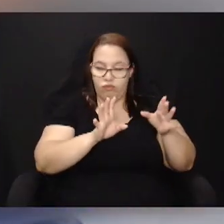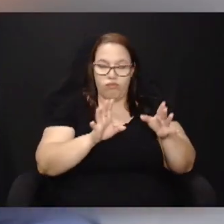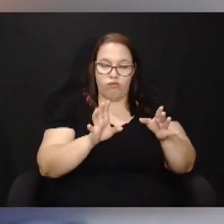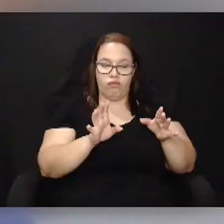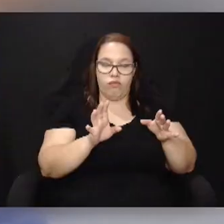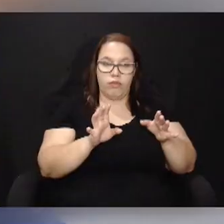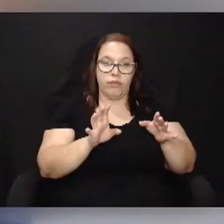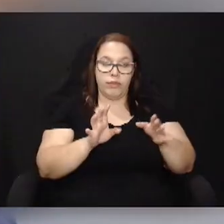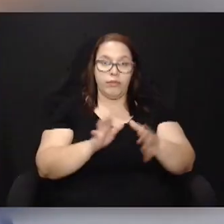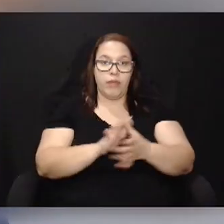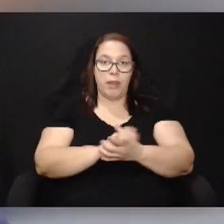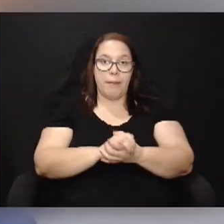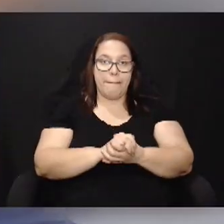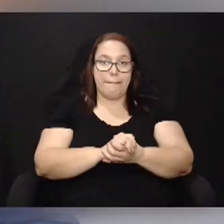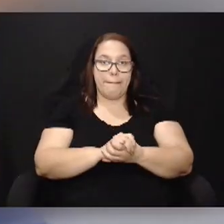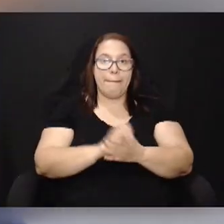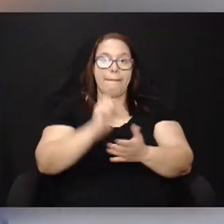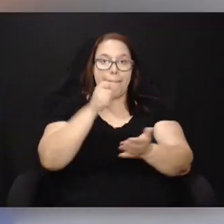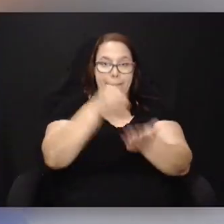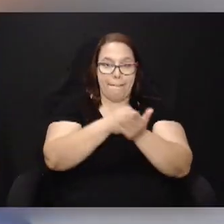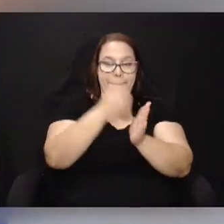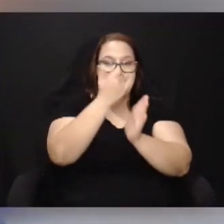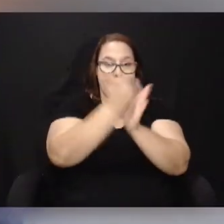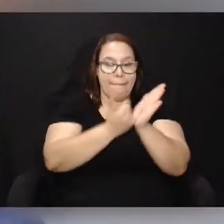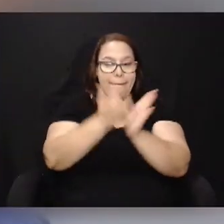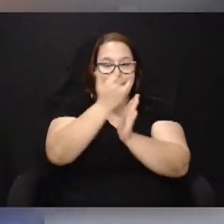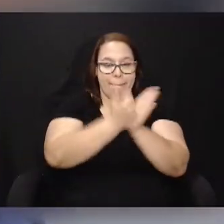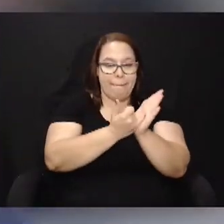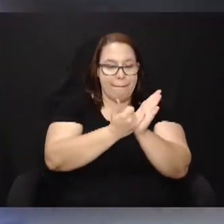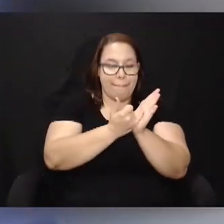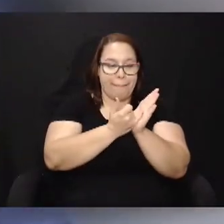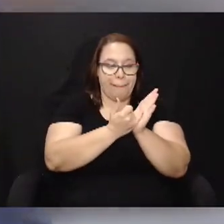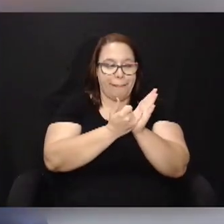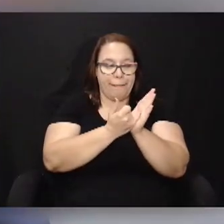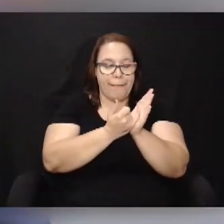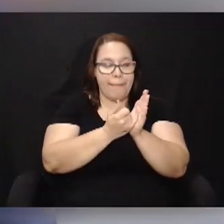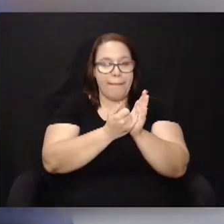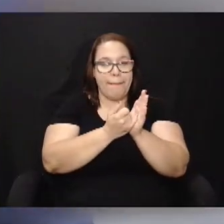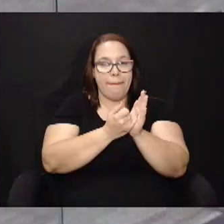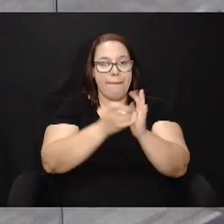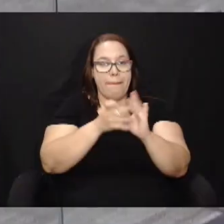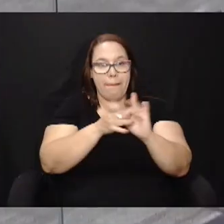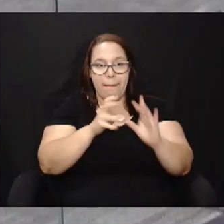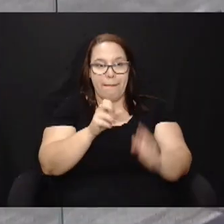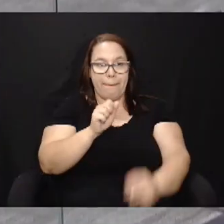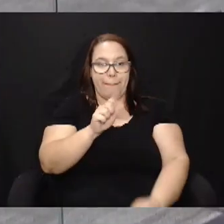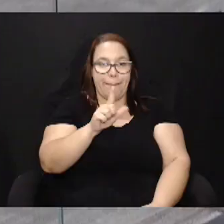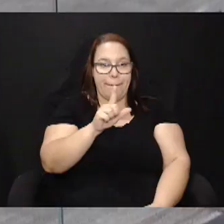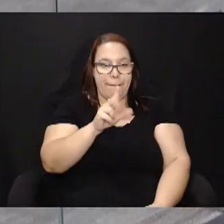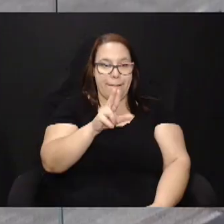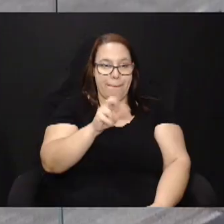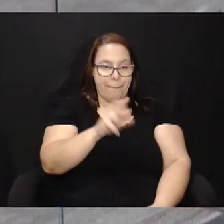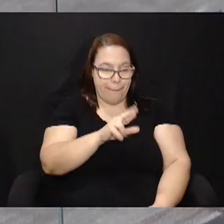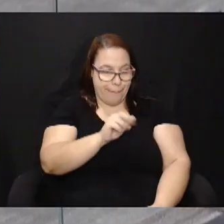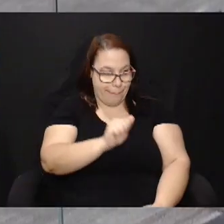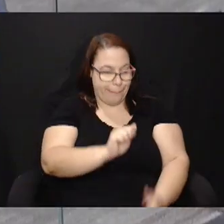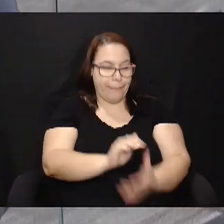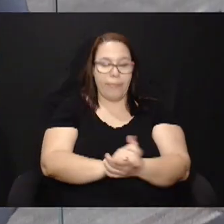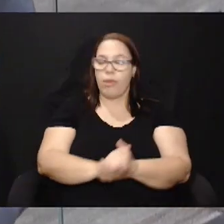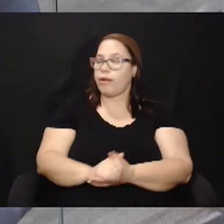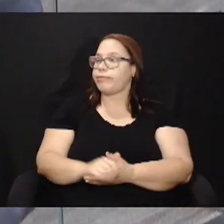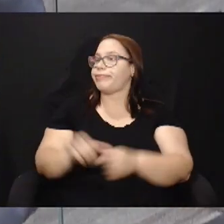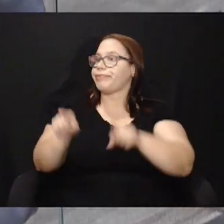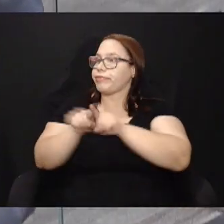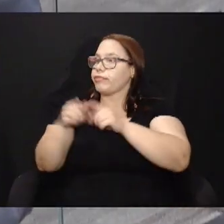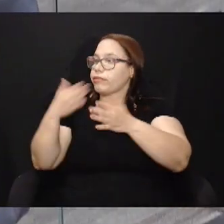sendo dessa forma, pagando, né, as taxas e dessa forma sendo expedido o seu alvará para a realização da obra. Bom, também conversei com